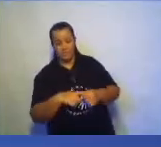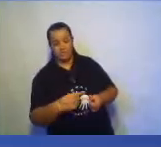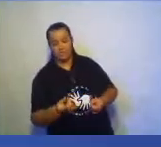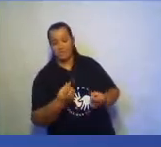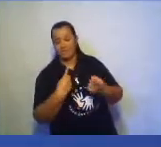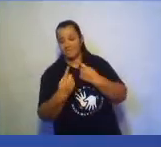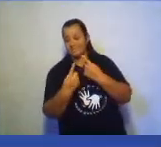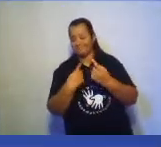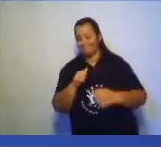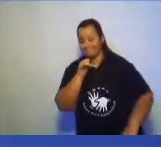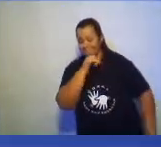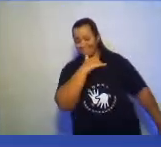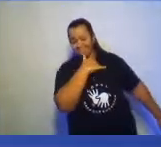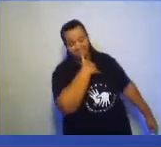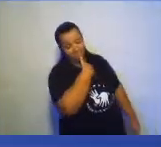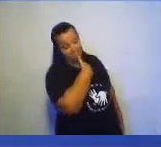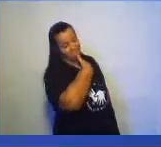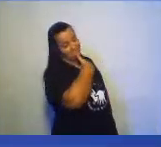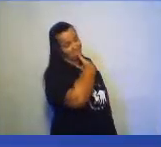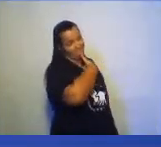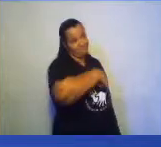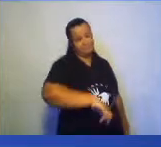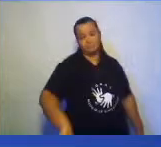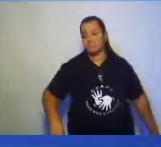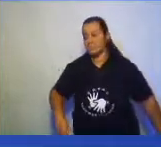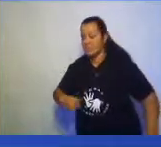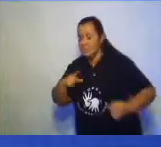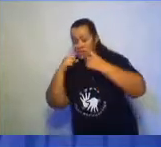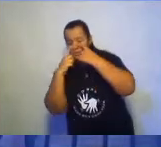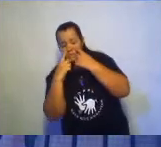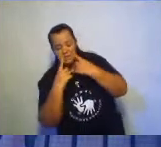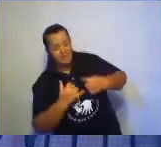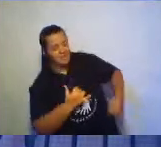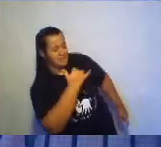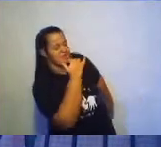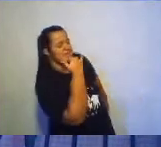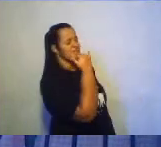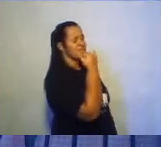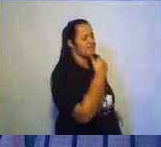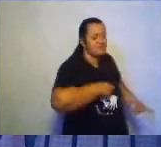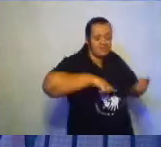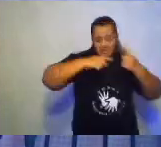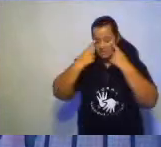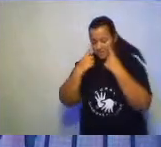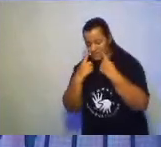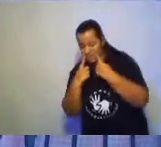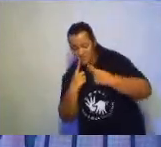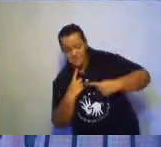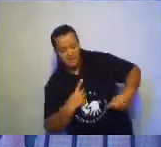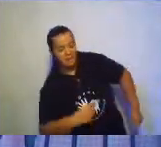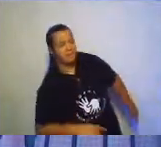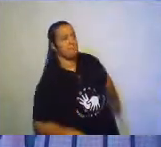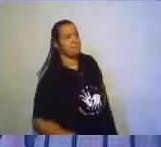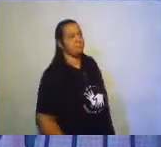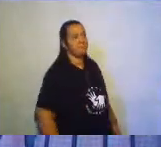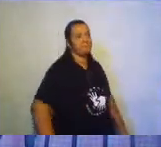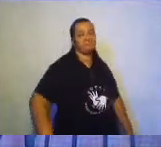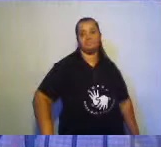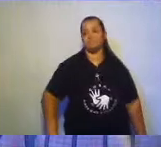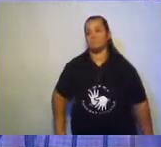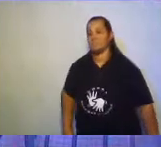com minha tristeza. Vou chorar, desculpe, mas eu vou